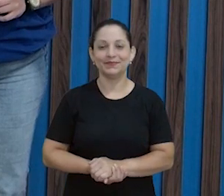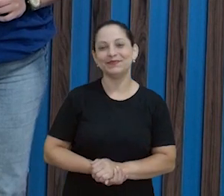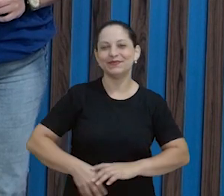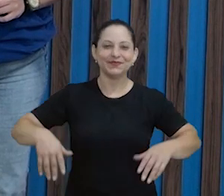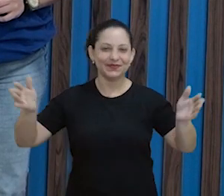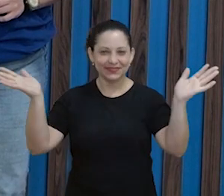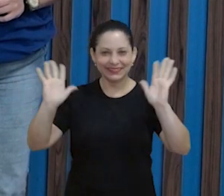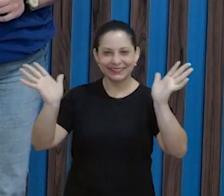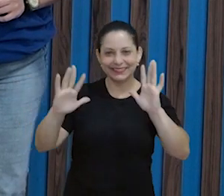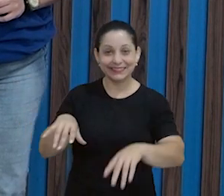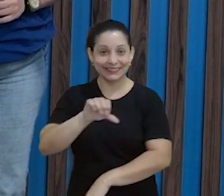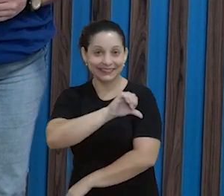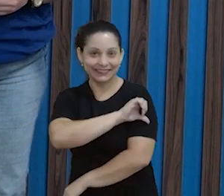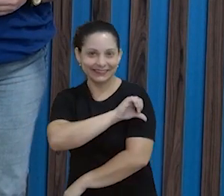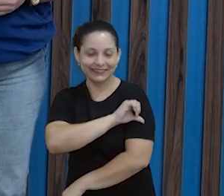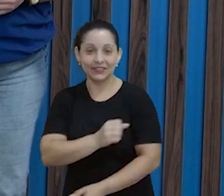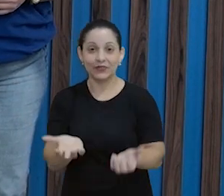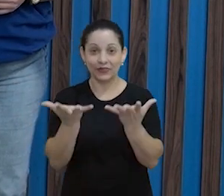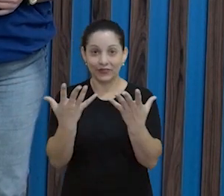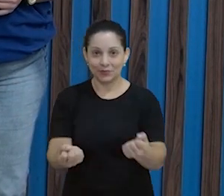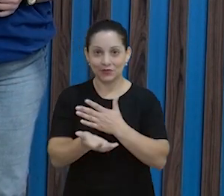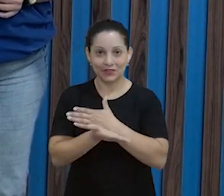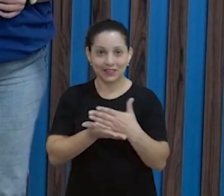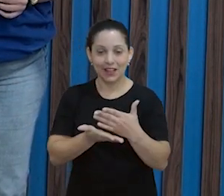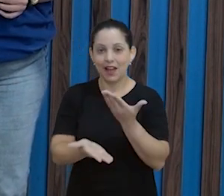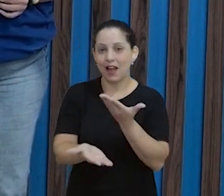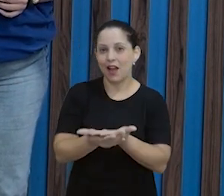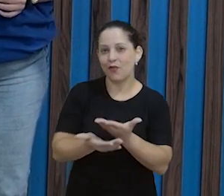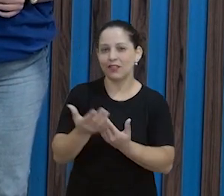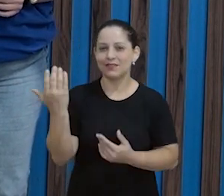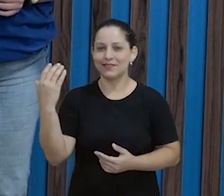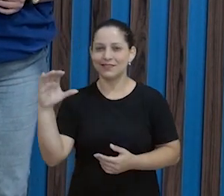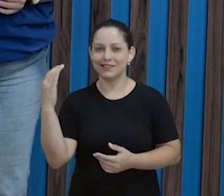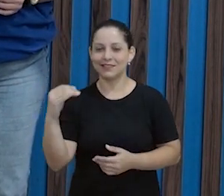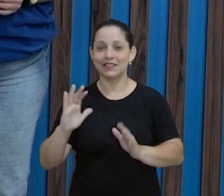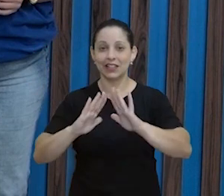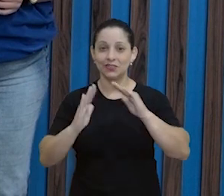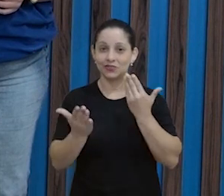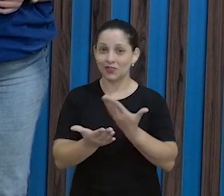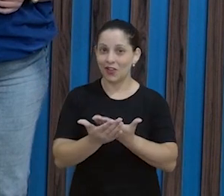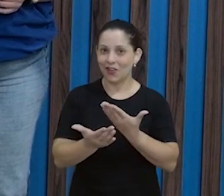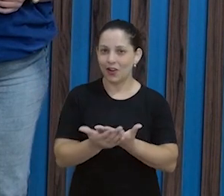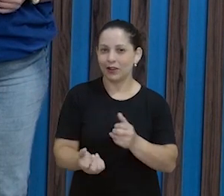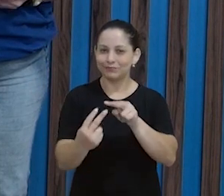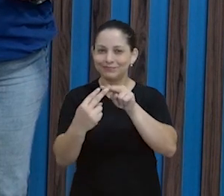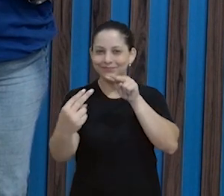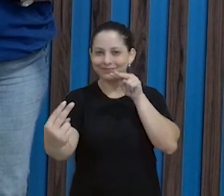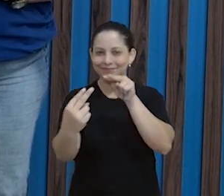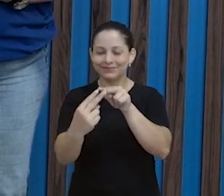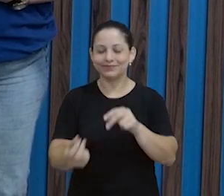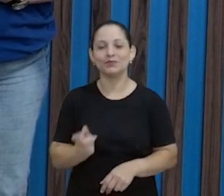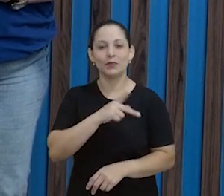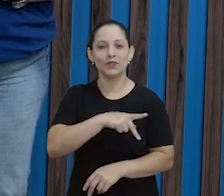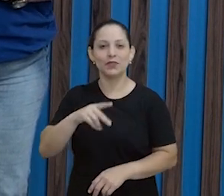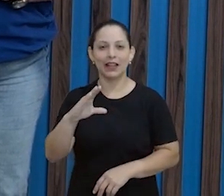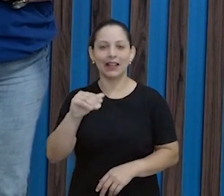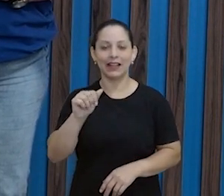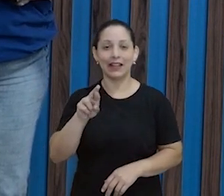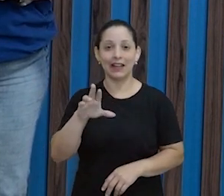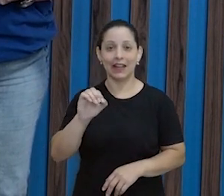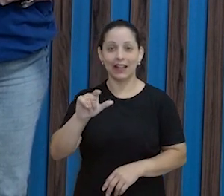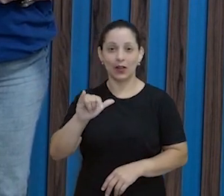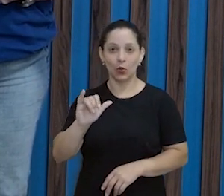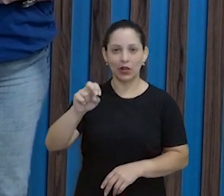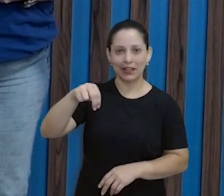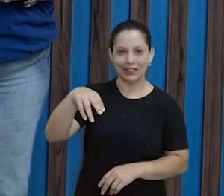Chega mais, nono ano. Vamos começar aqui mais uma aula de ciências da Escola Municipal para Aulas Digitais. Eu sou a professora Carolina